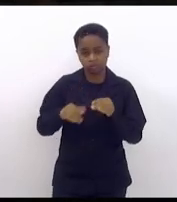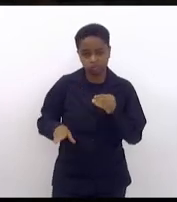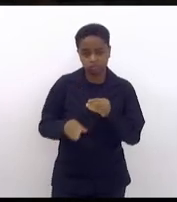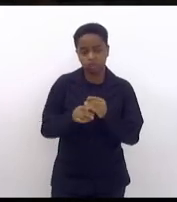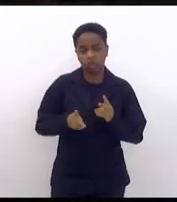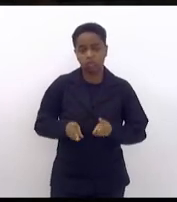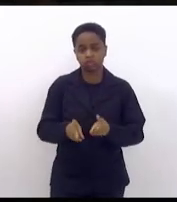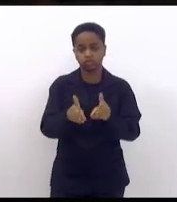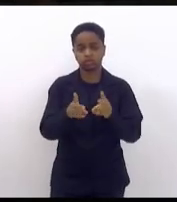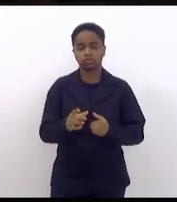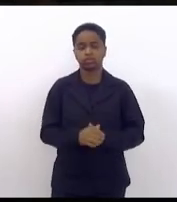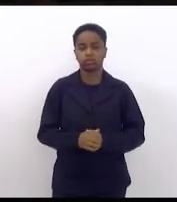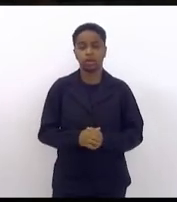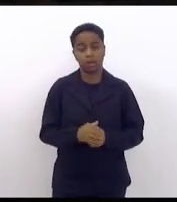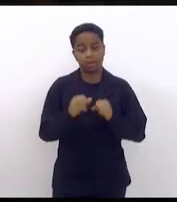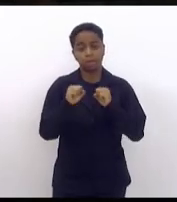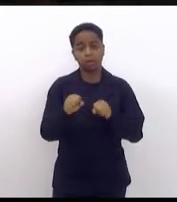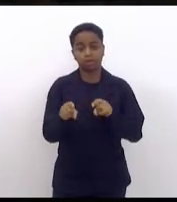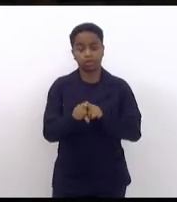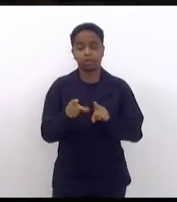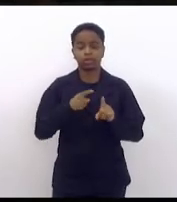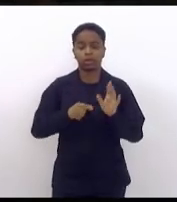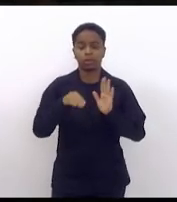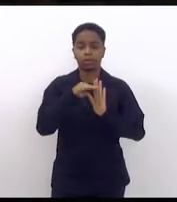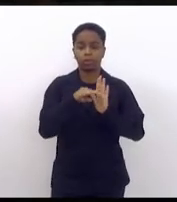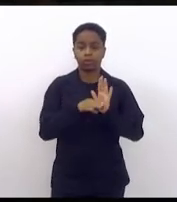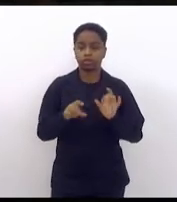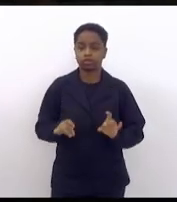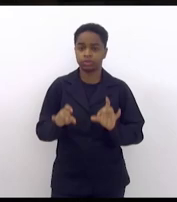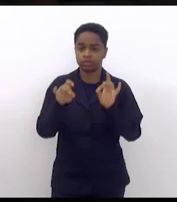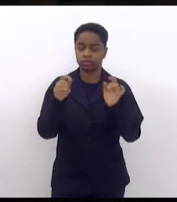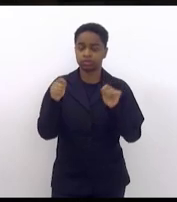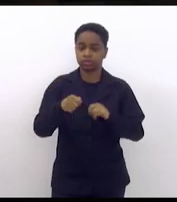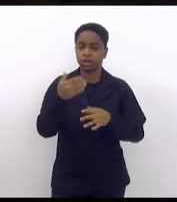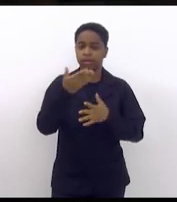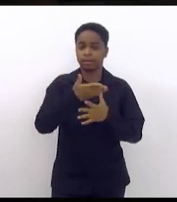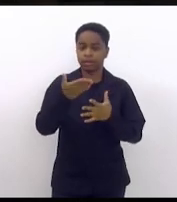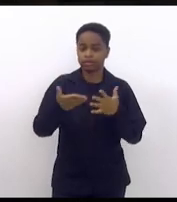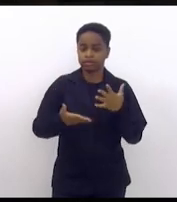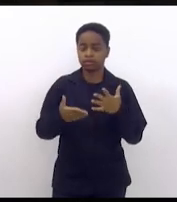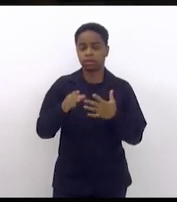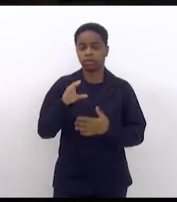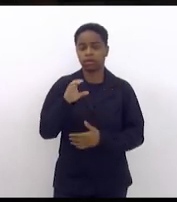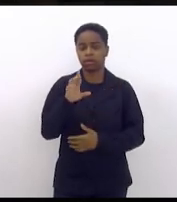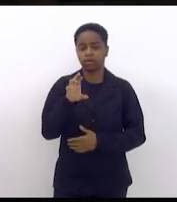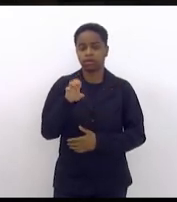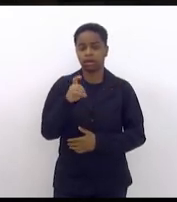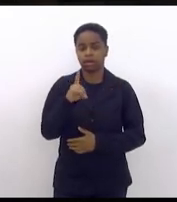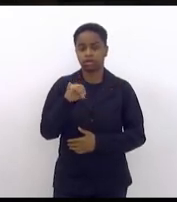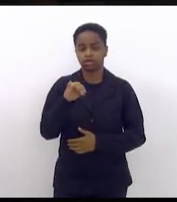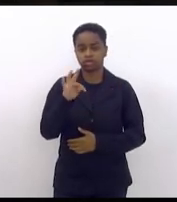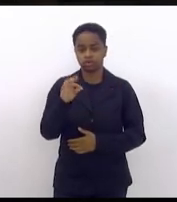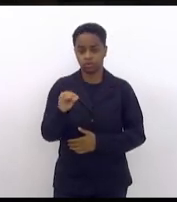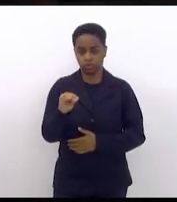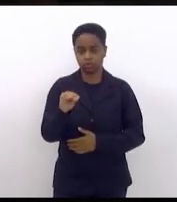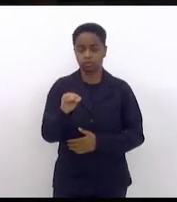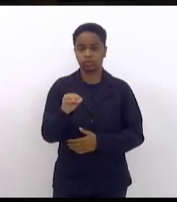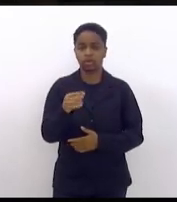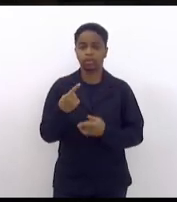podemos ter um programa especial novamente de parcelamento de créditos tributários. Tivemos